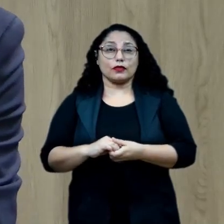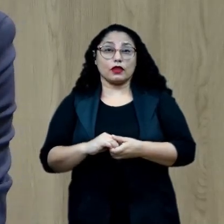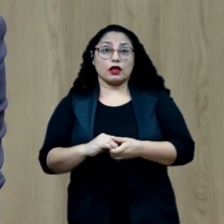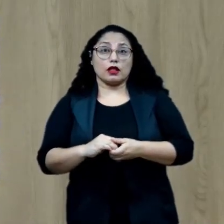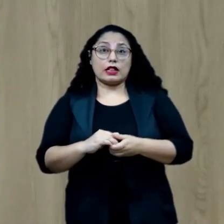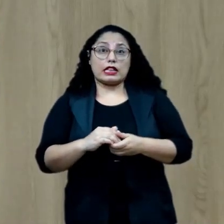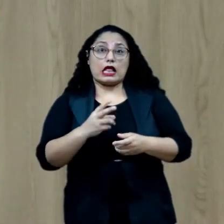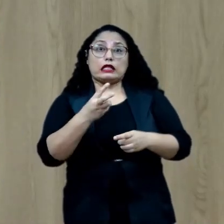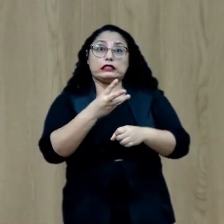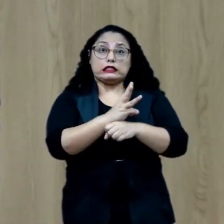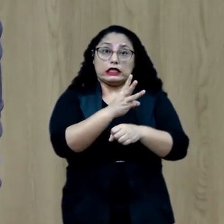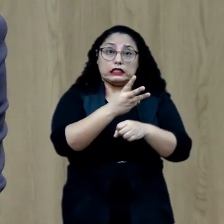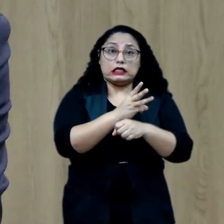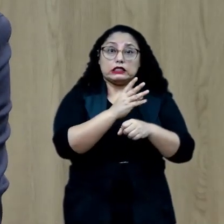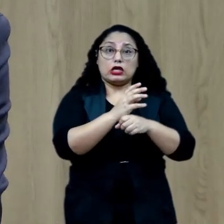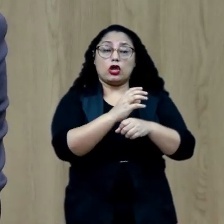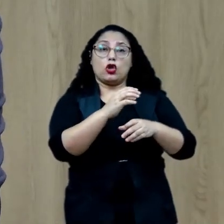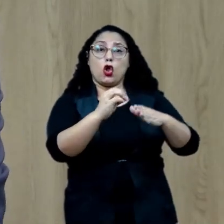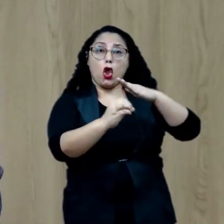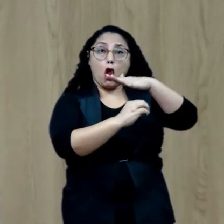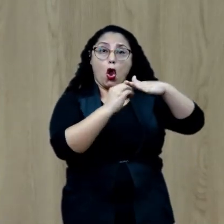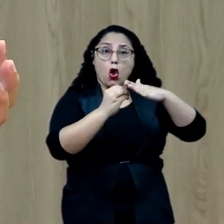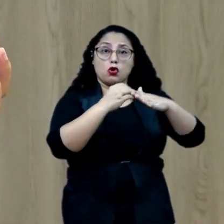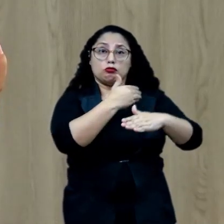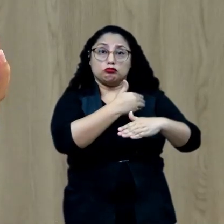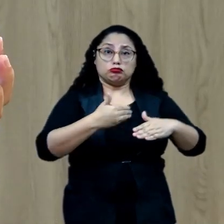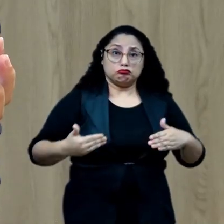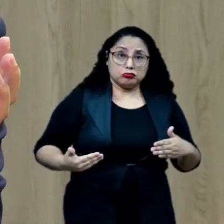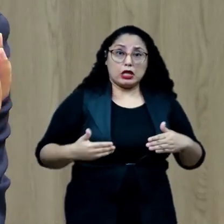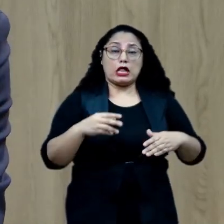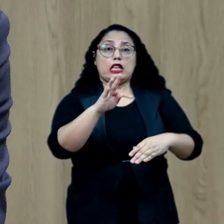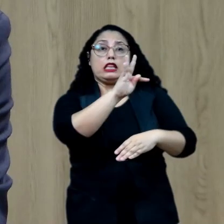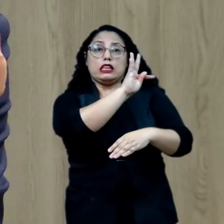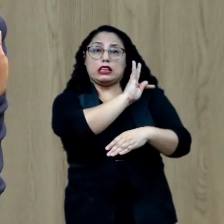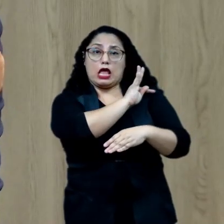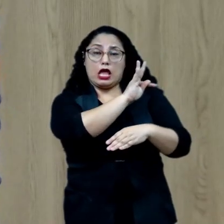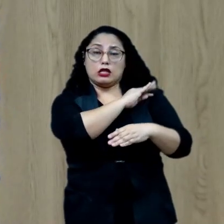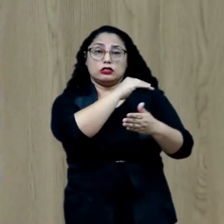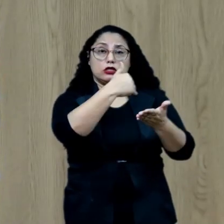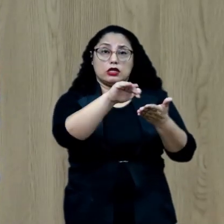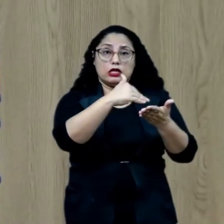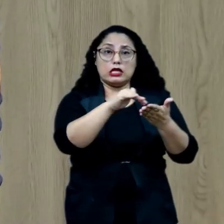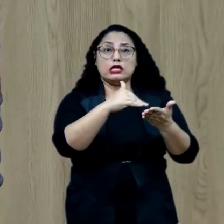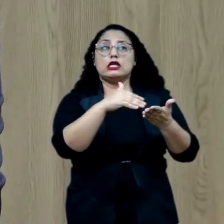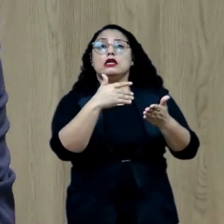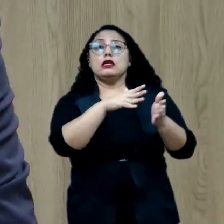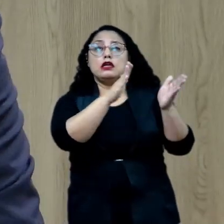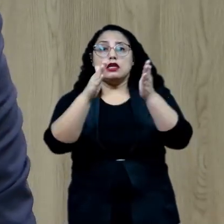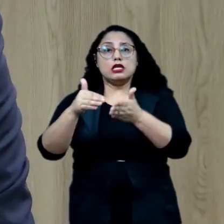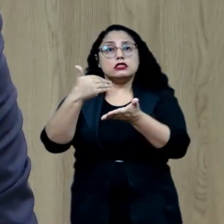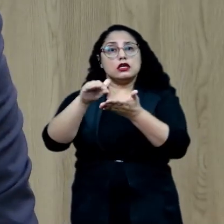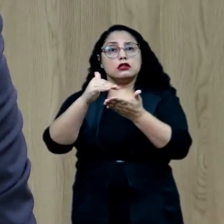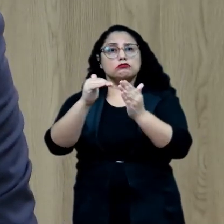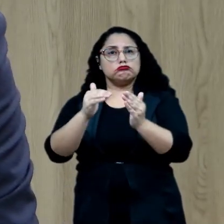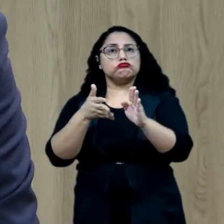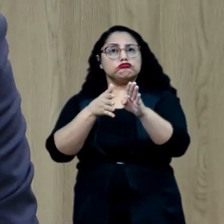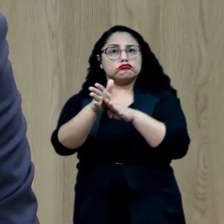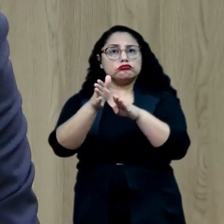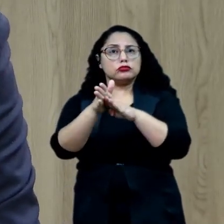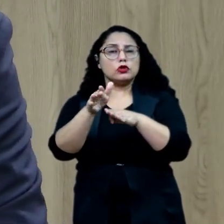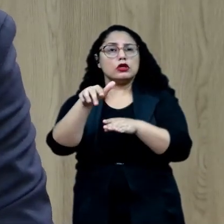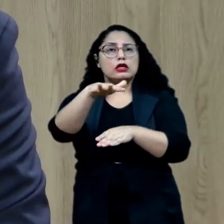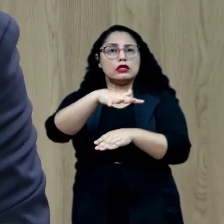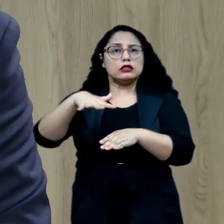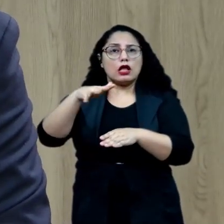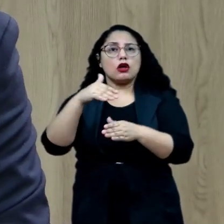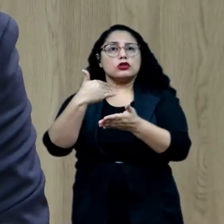Na terceirização em órgãos públicos, nós vamos ter técnico em secretariado, secretário executivo. O secretário executivo normalmente